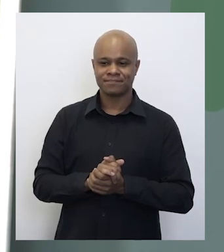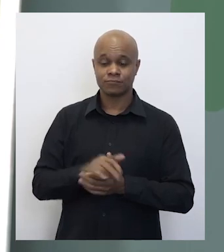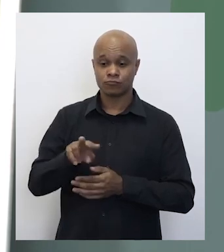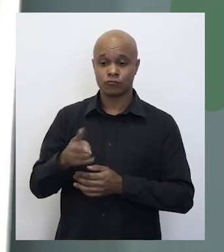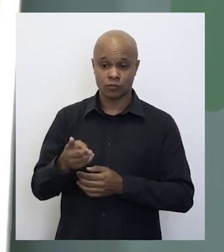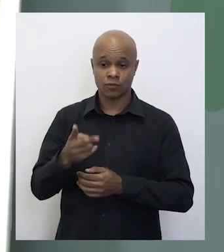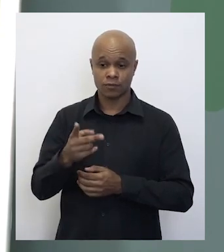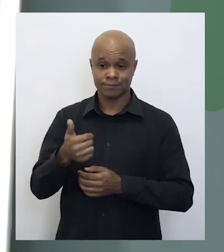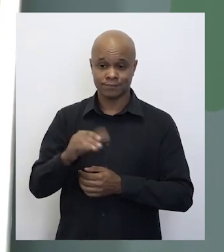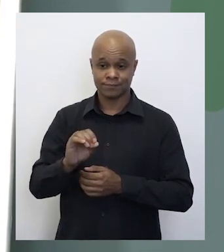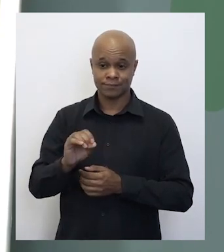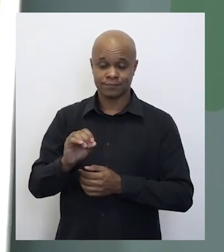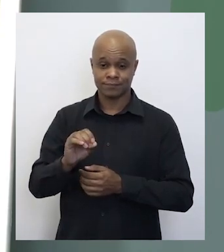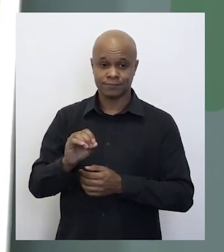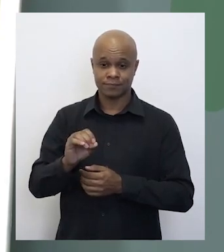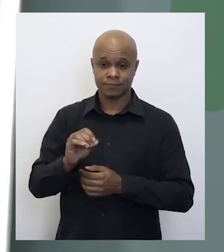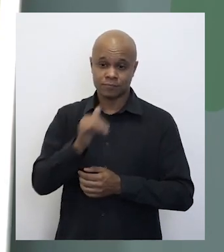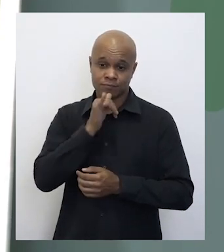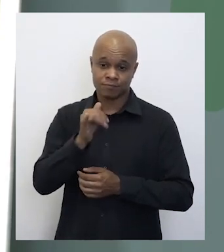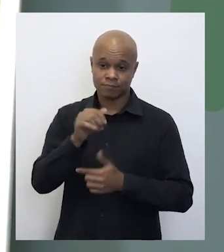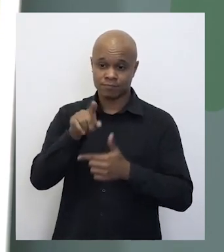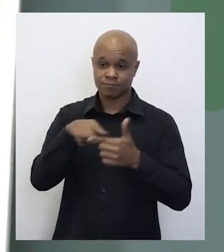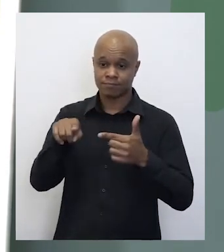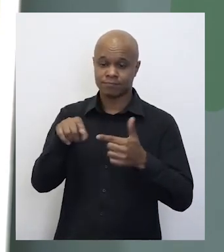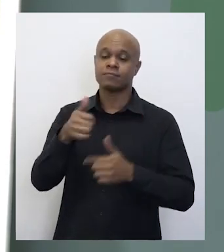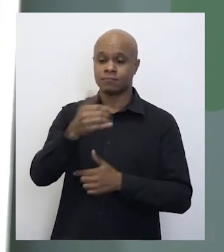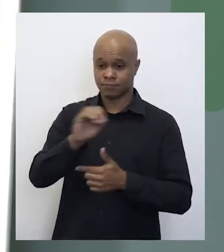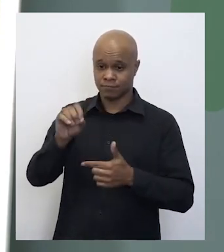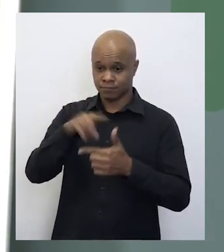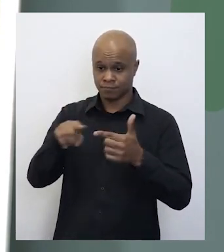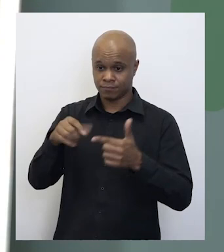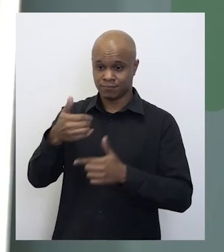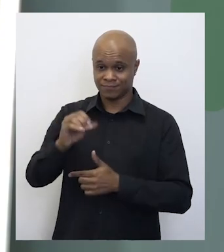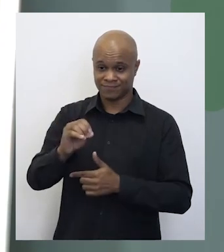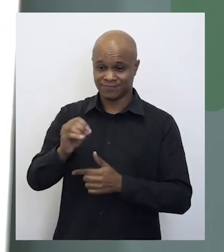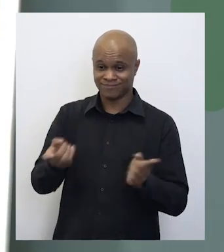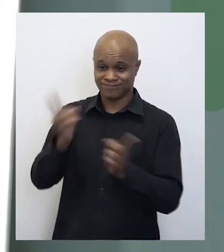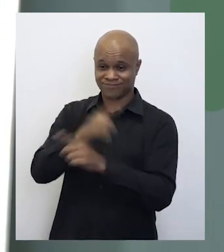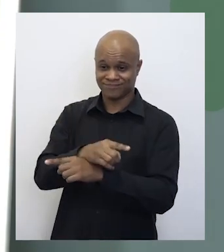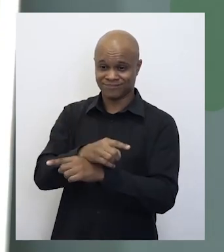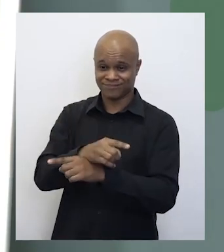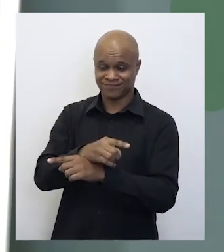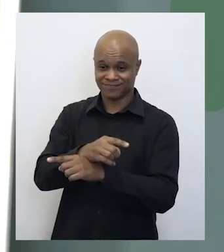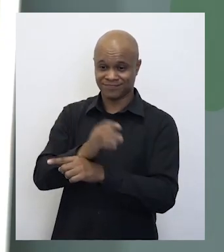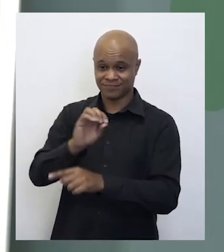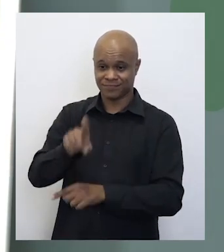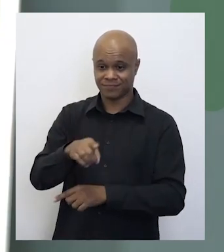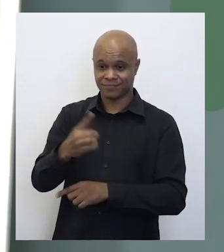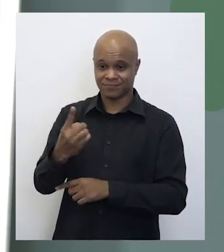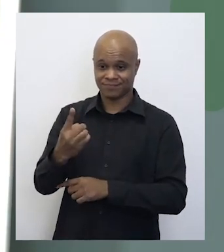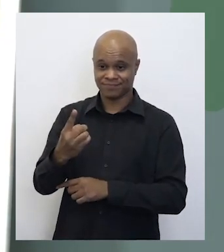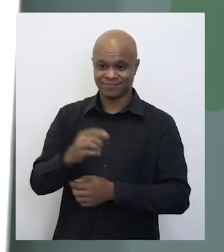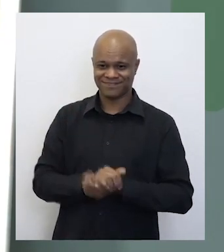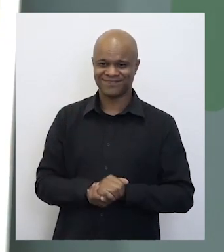pegar 100 dividido por 10, vai dar 10. Só que é o inverso, vai dar 0,1. Então, a constante de